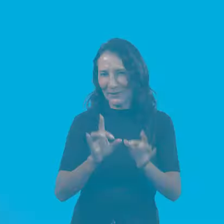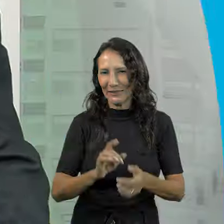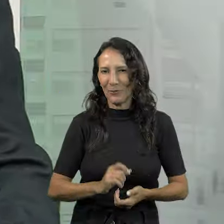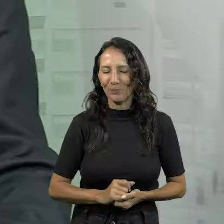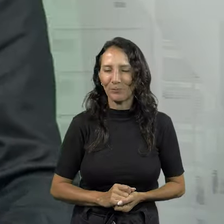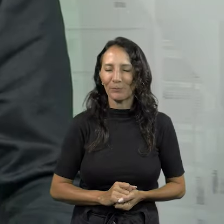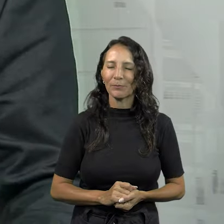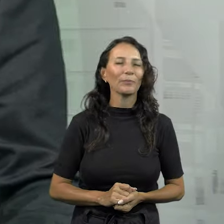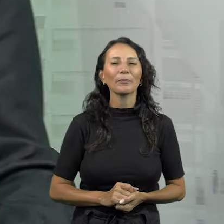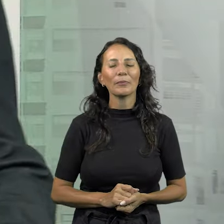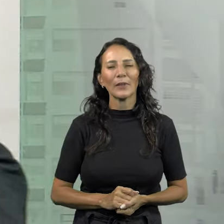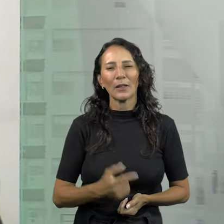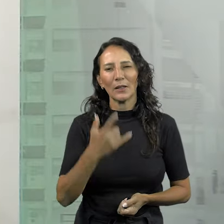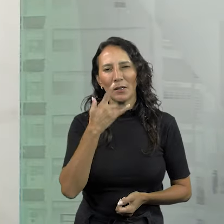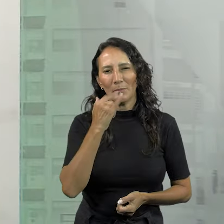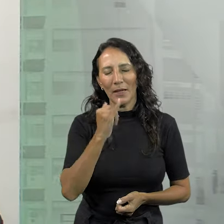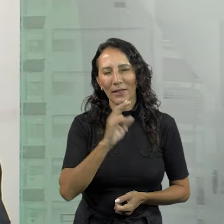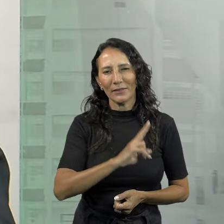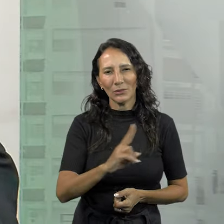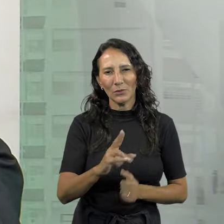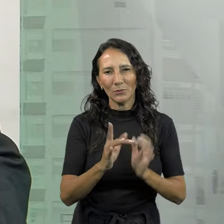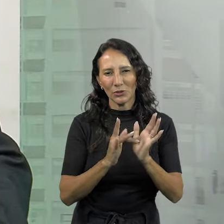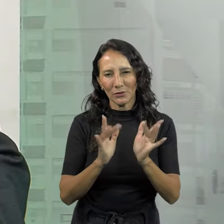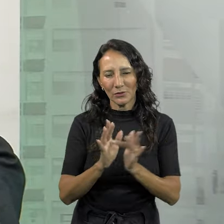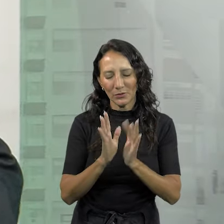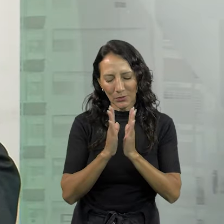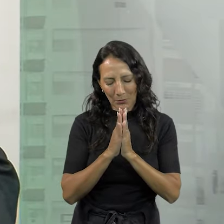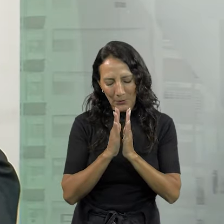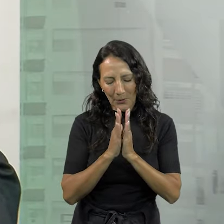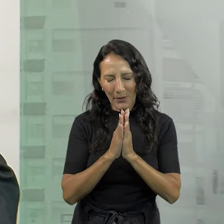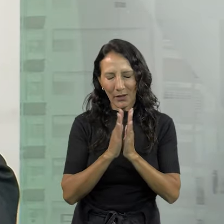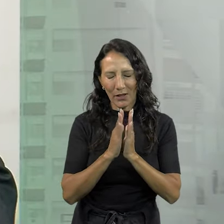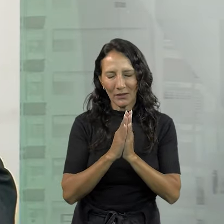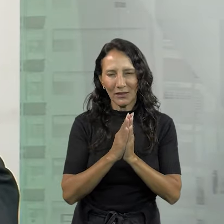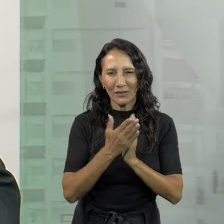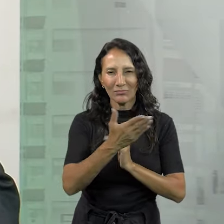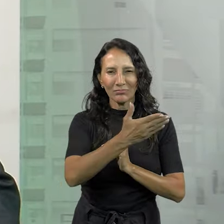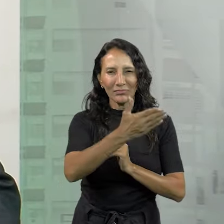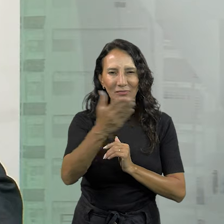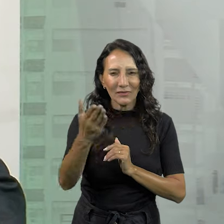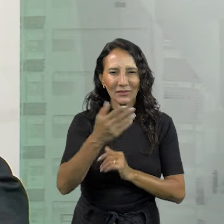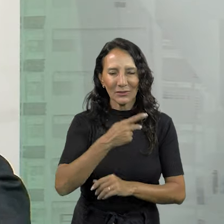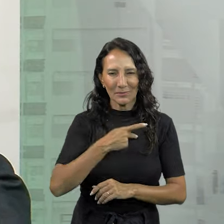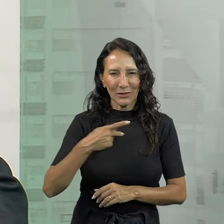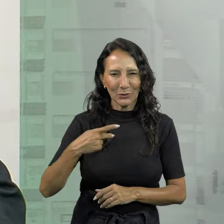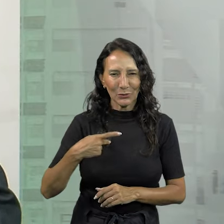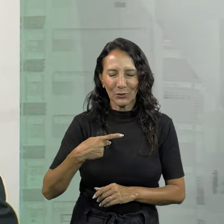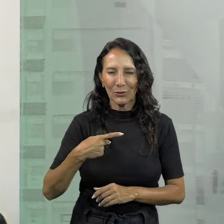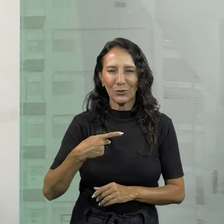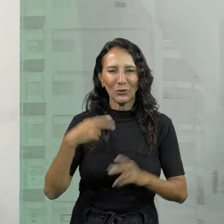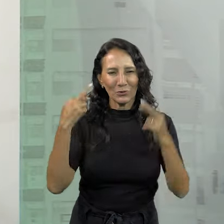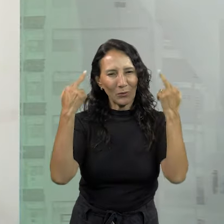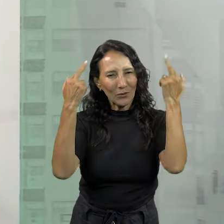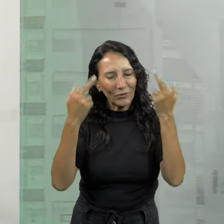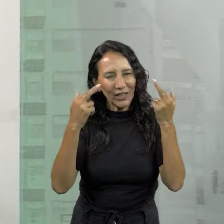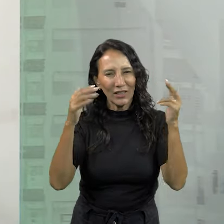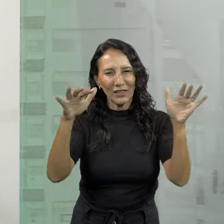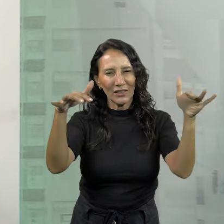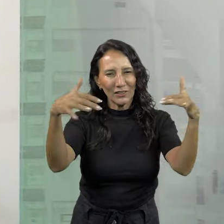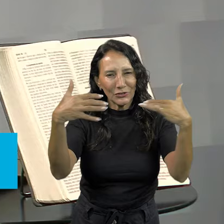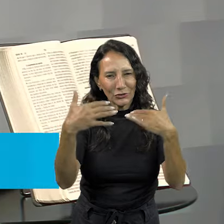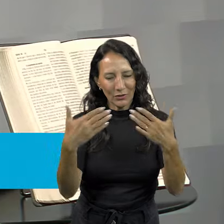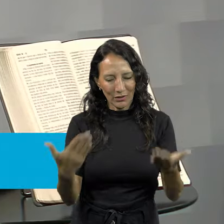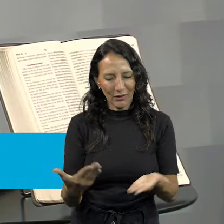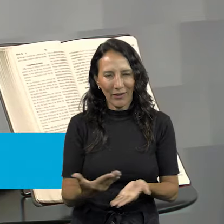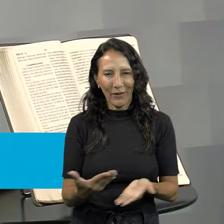Pai, em nome de Jesus Eu quero orar para que esses pastores, pastoras Essas ovelhas que estão assistindo